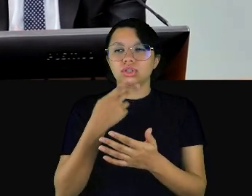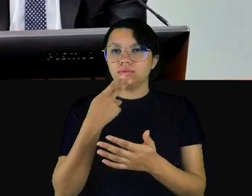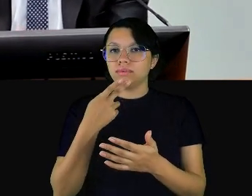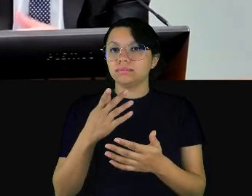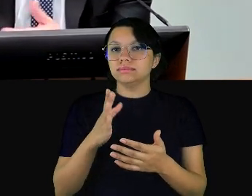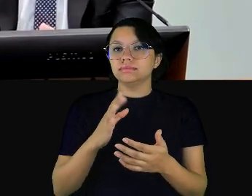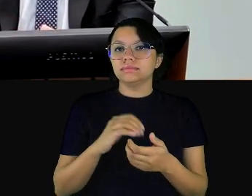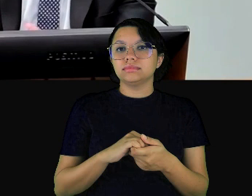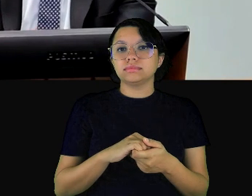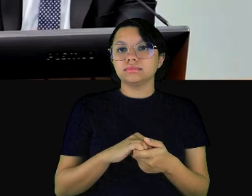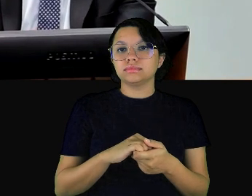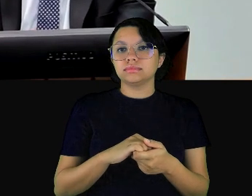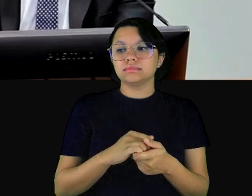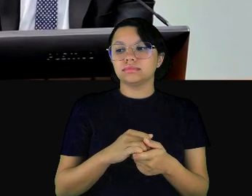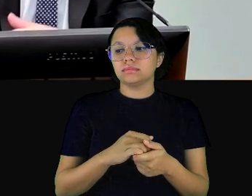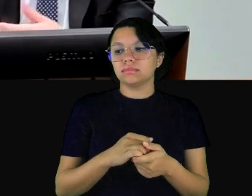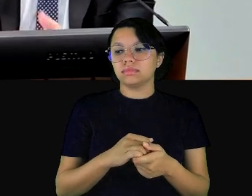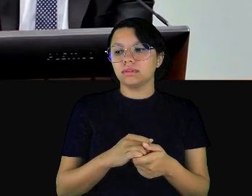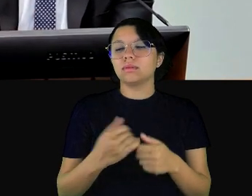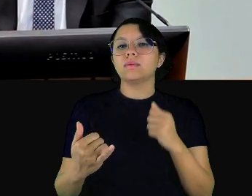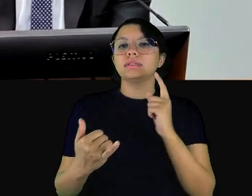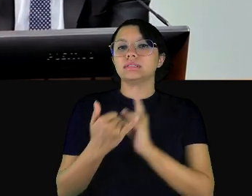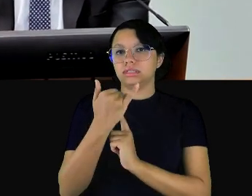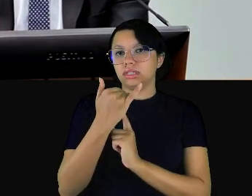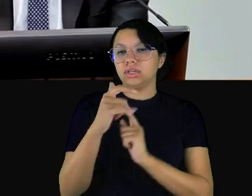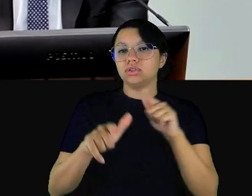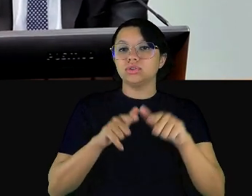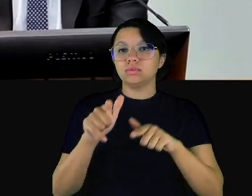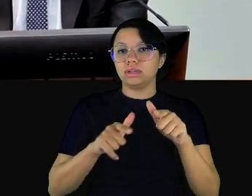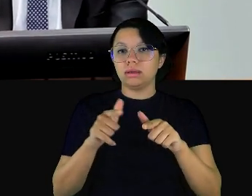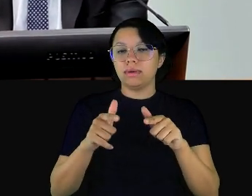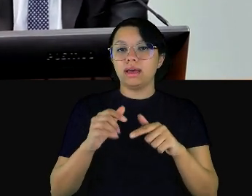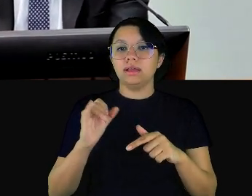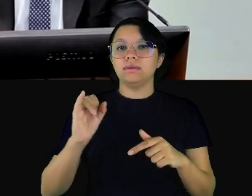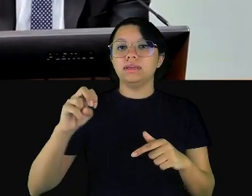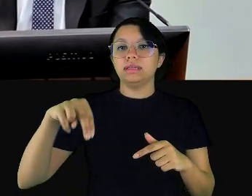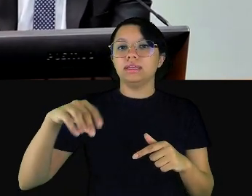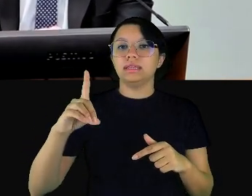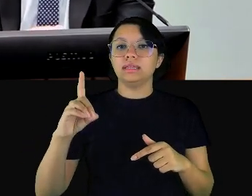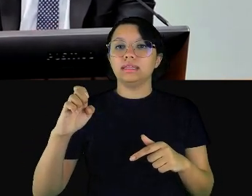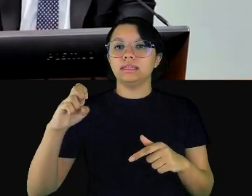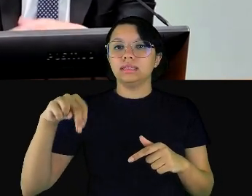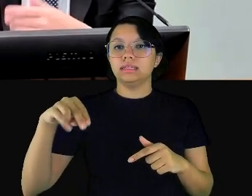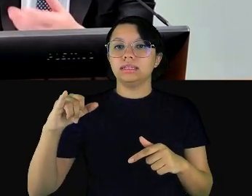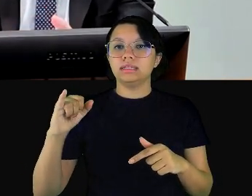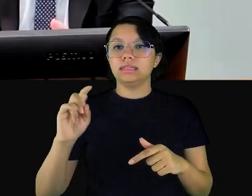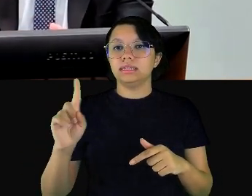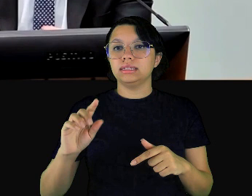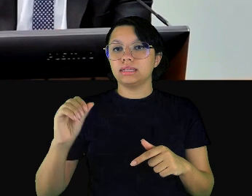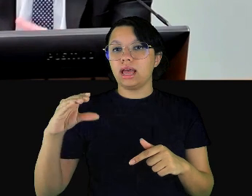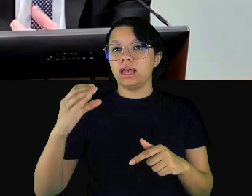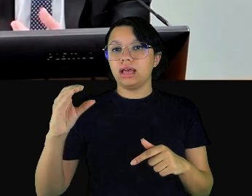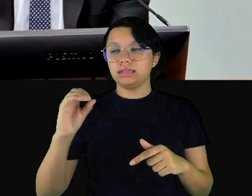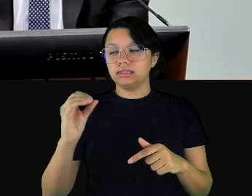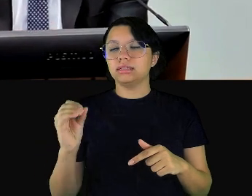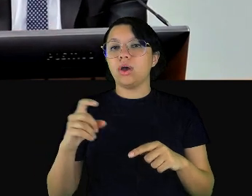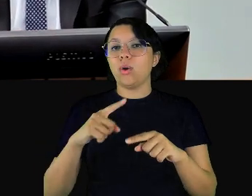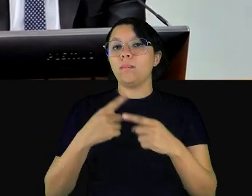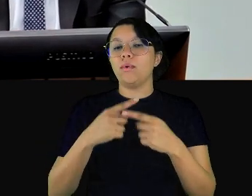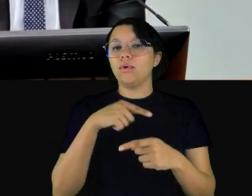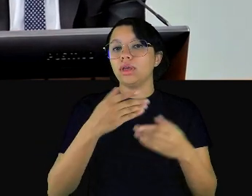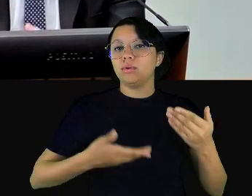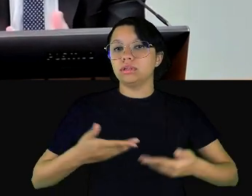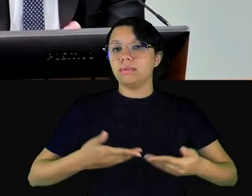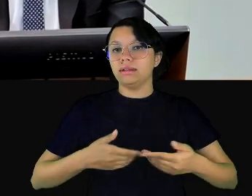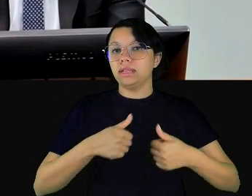narrando, pelo Tribunal Superior do Trabalho, ainda indenização por danos morais para o trabalhador que ficou nessa situação, além de possibilitar a rescisão indireta